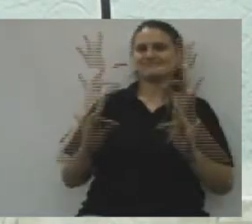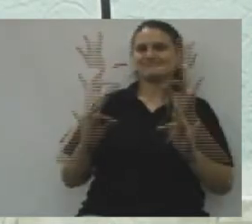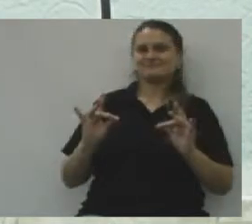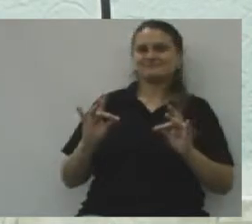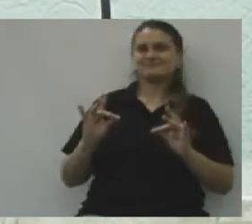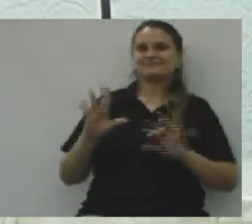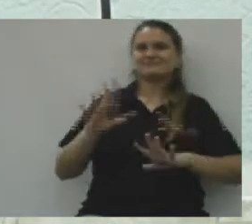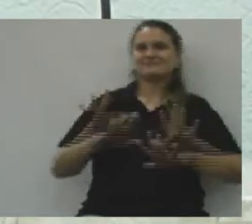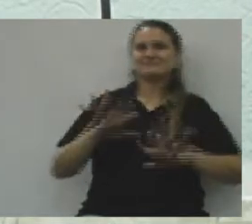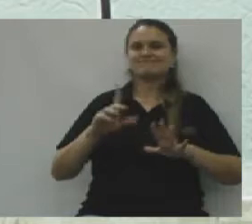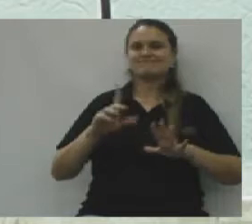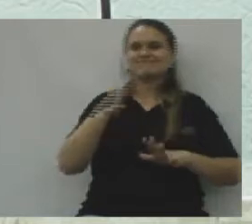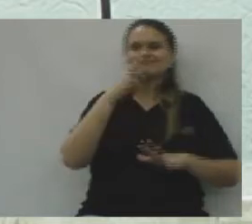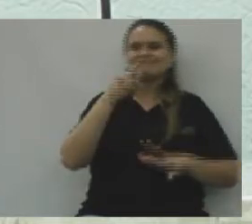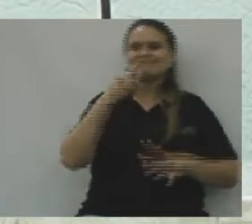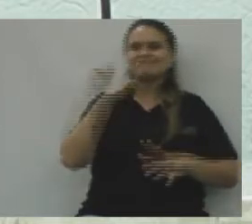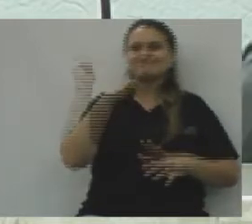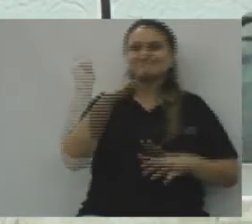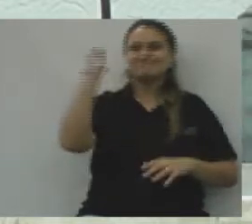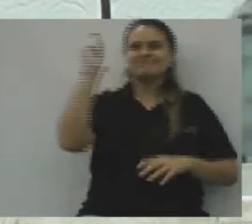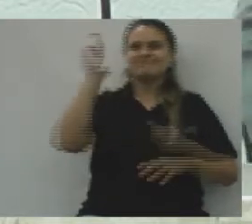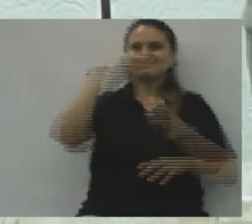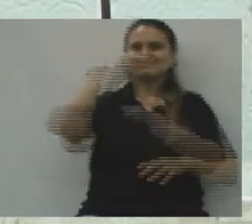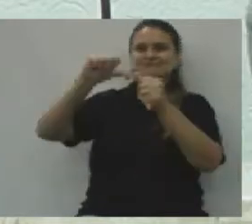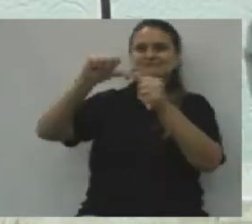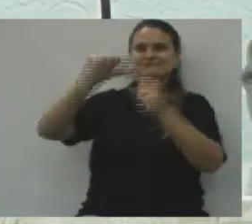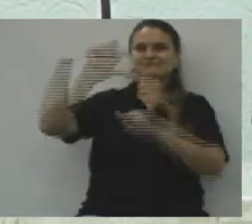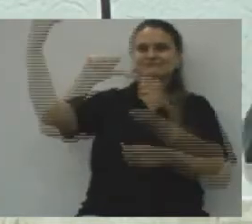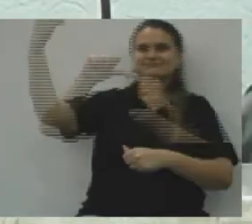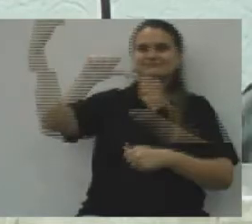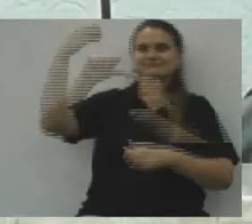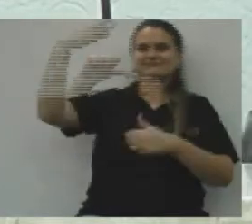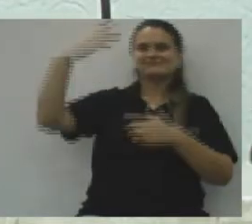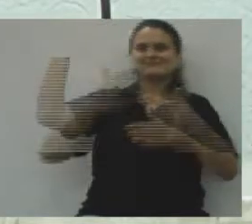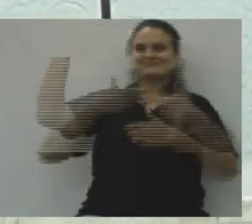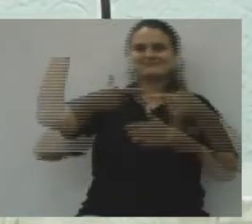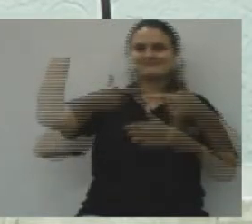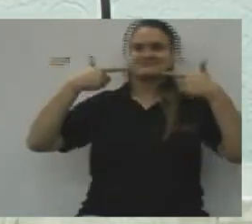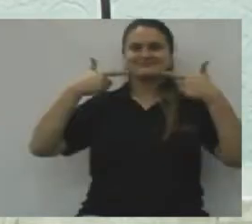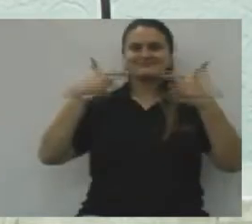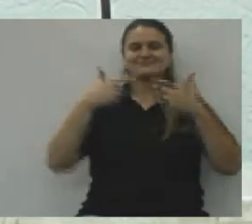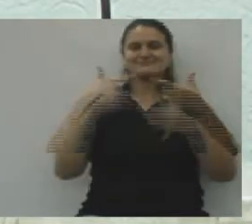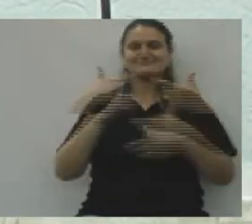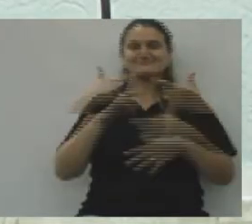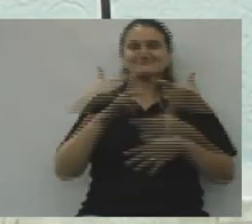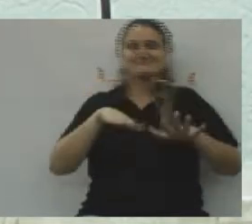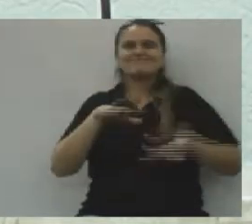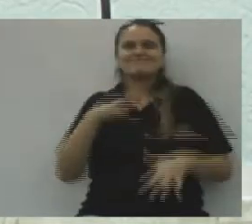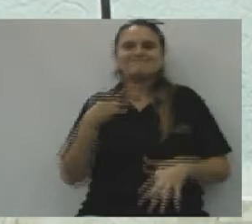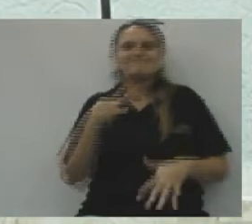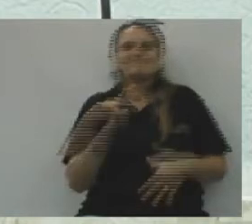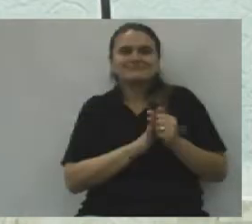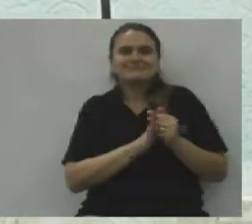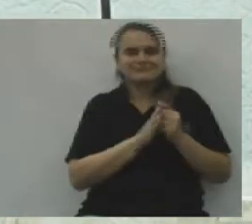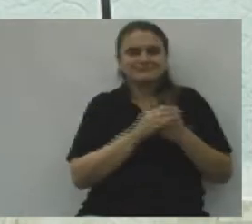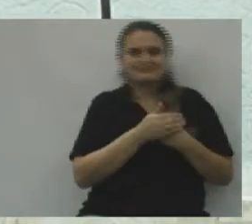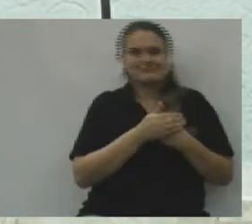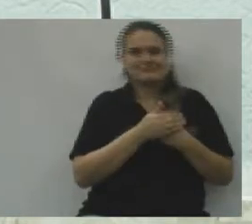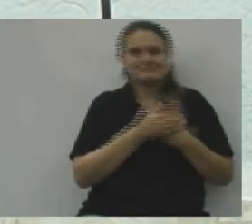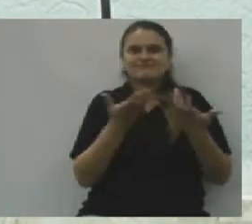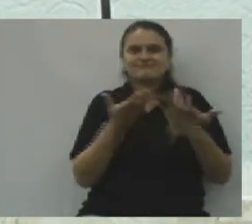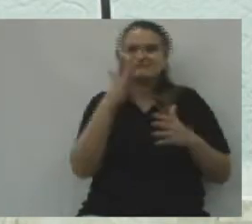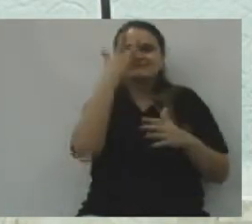numa mágica, transforma em luz e sorriso as dores que sente na alma, só para ninguém